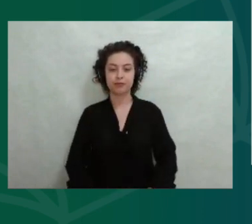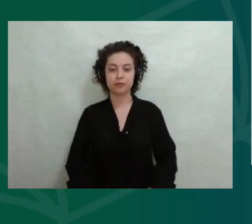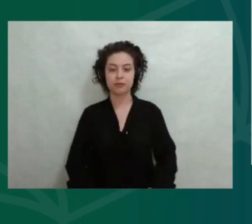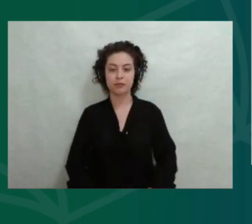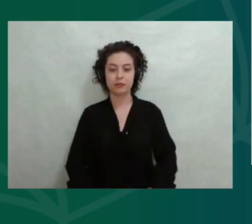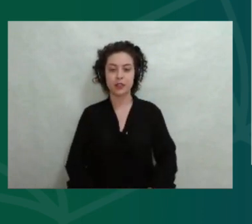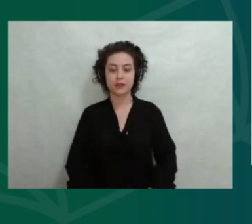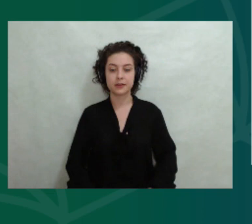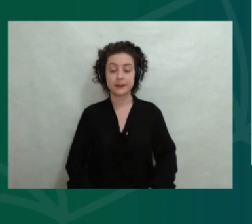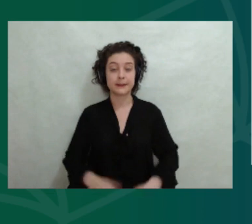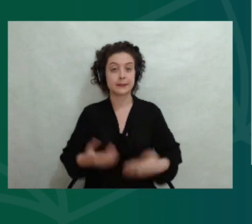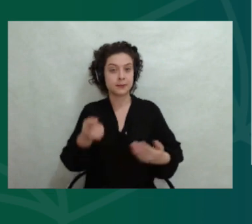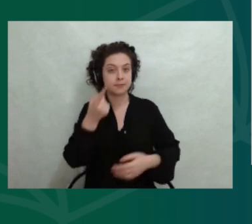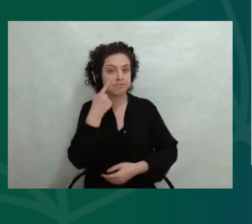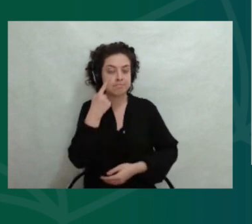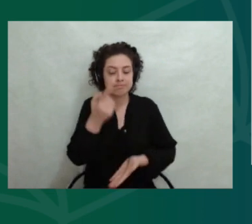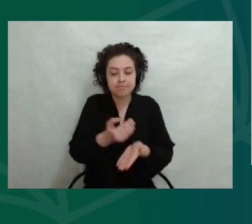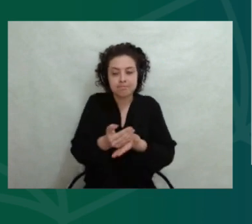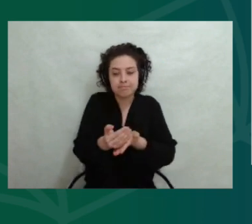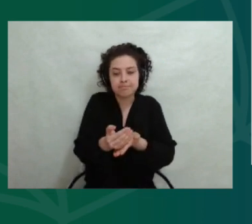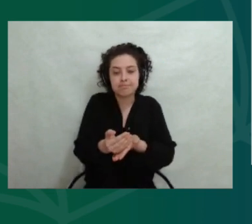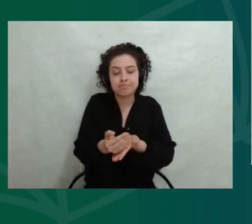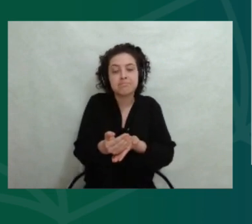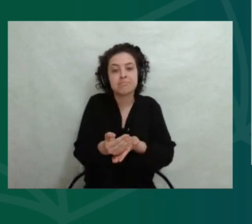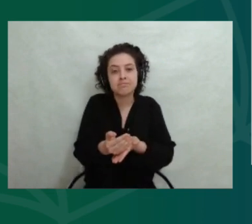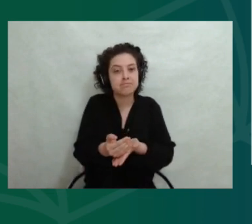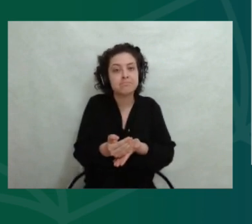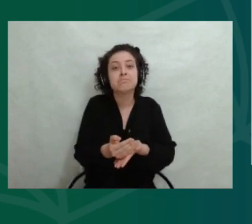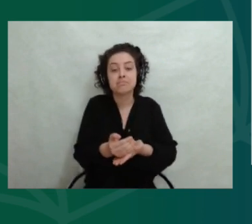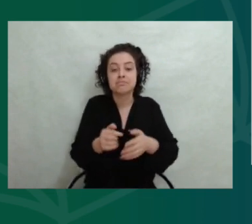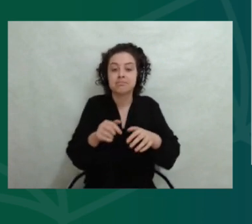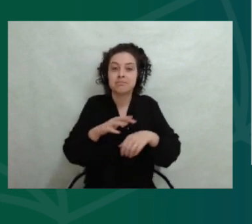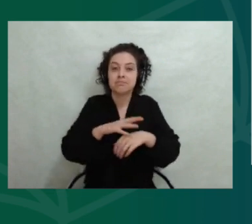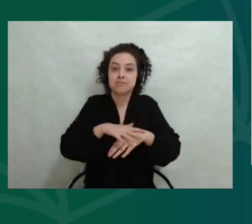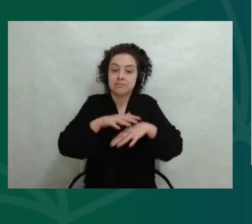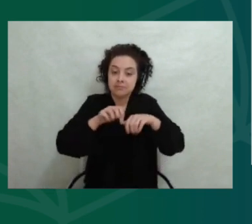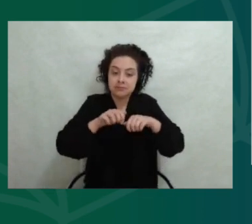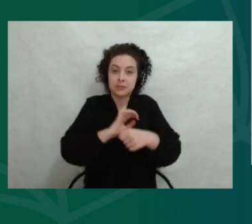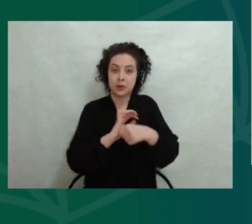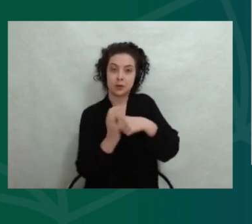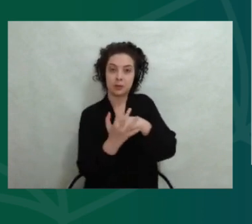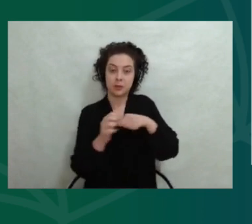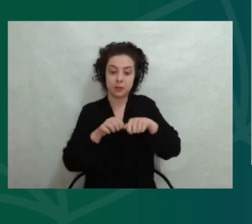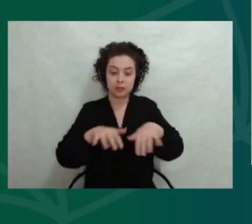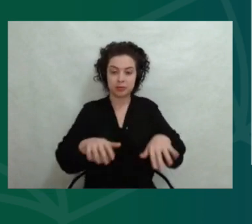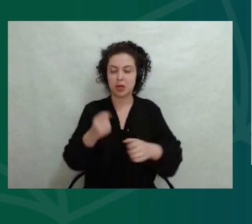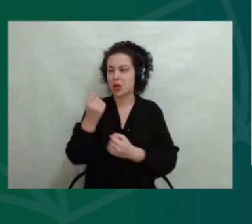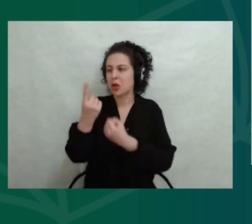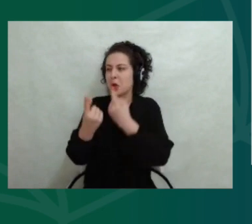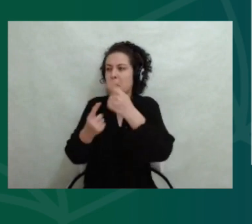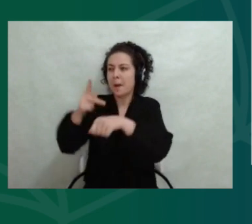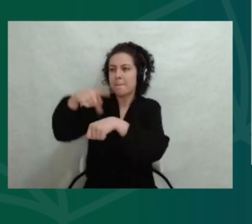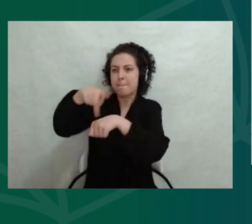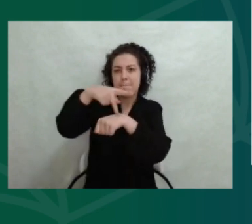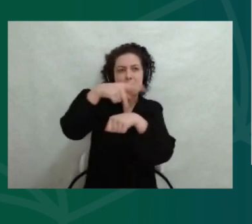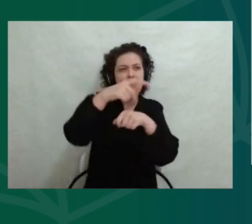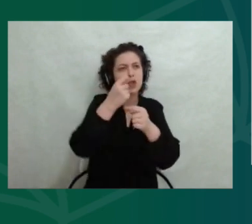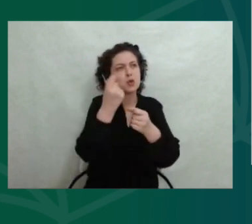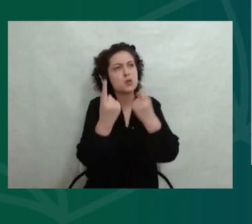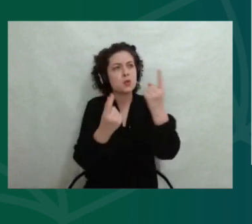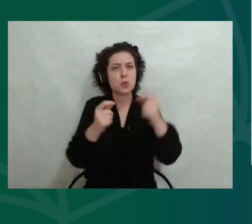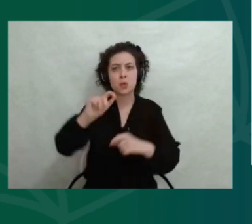Então, vejam, no início da epidemia, poucos países estavam acometidos, fundamentalmente a Ásia